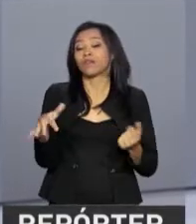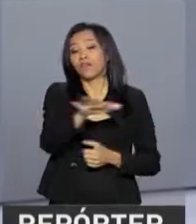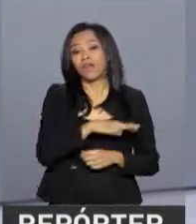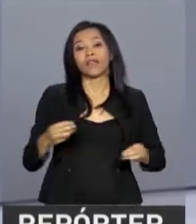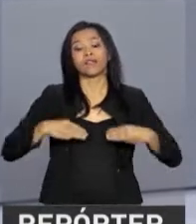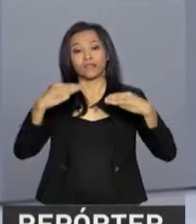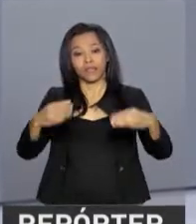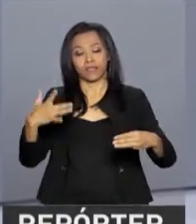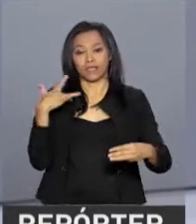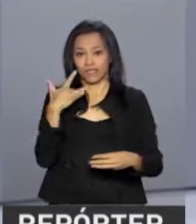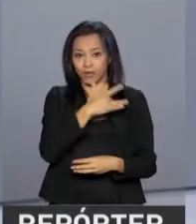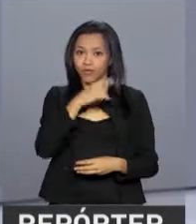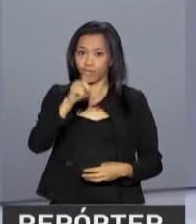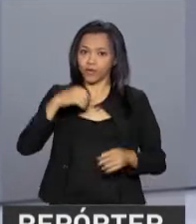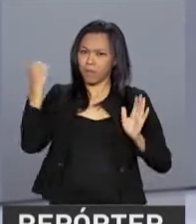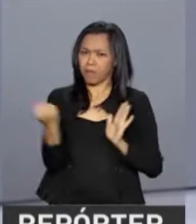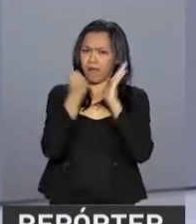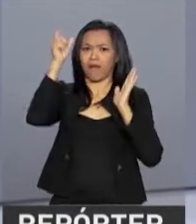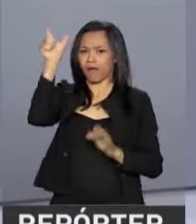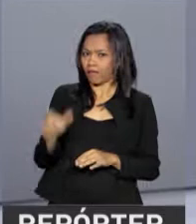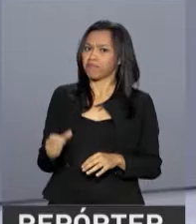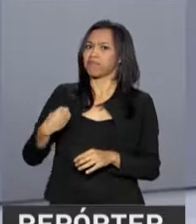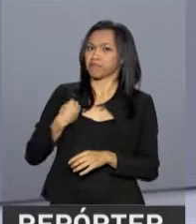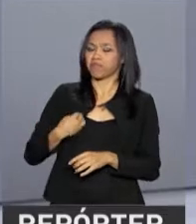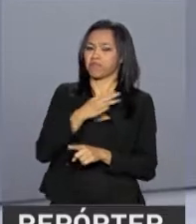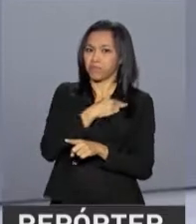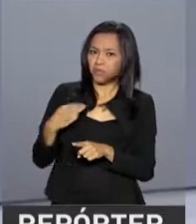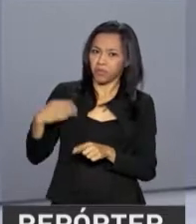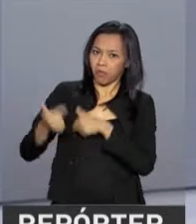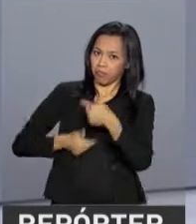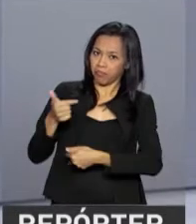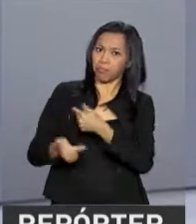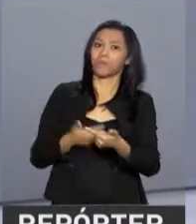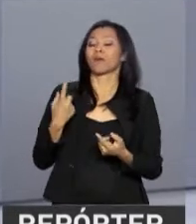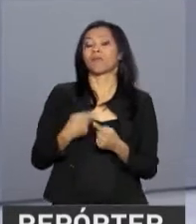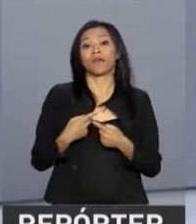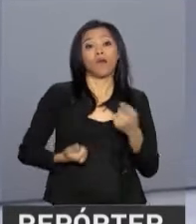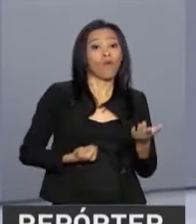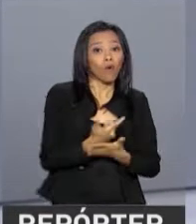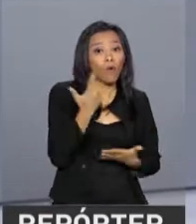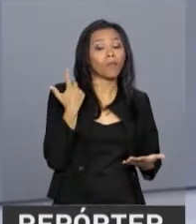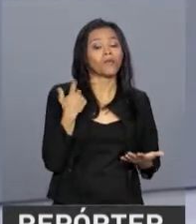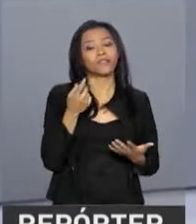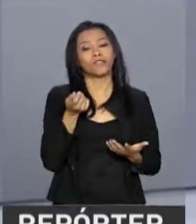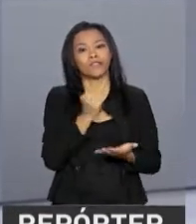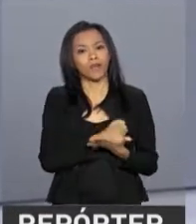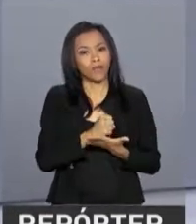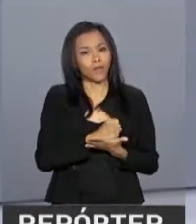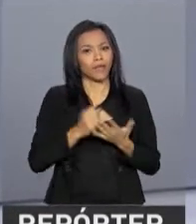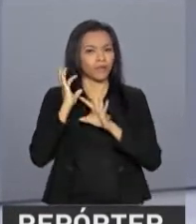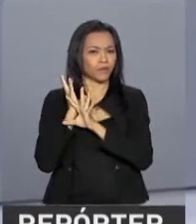barros foram cerca de 5 bilhões de reais economizados sobretudo com a compra de medicamentos o balanço foi feito